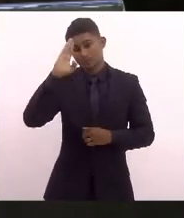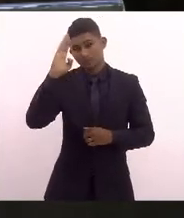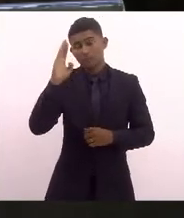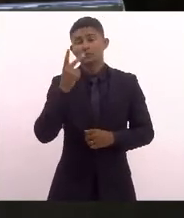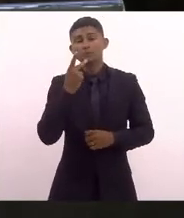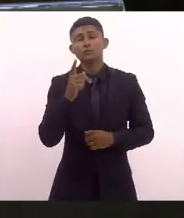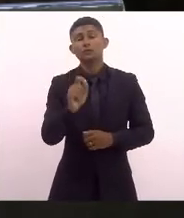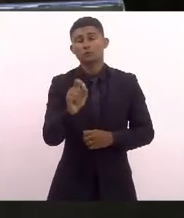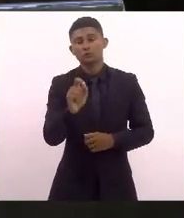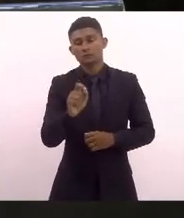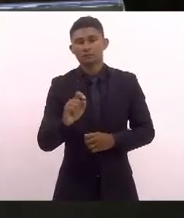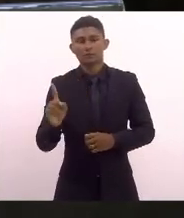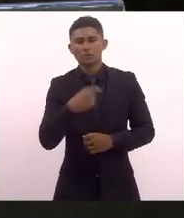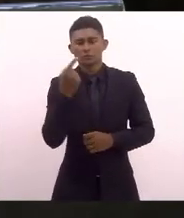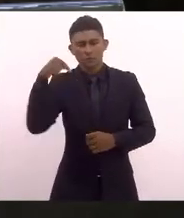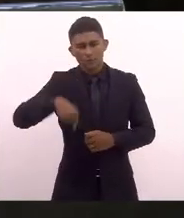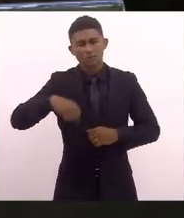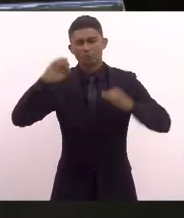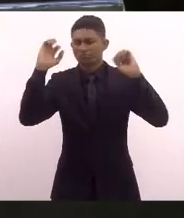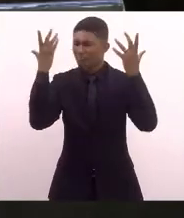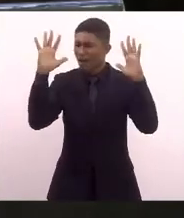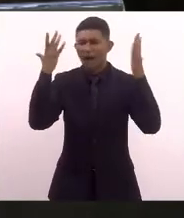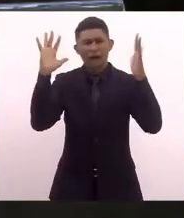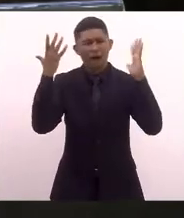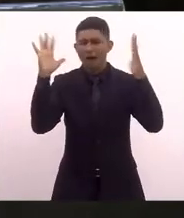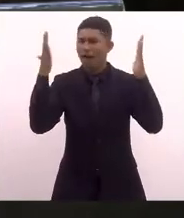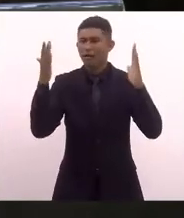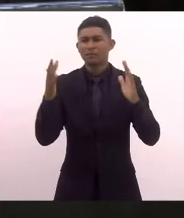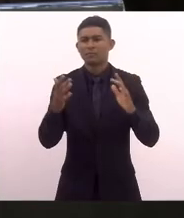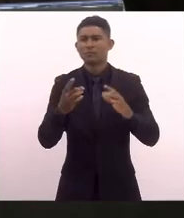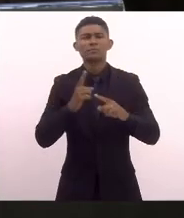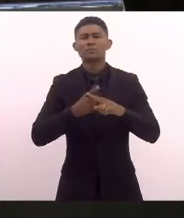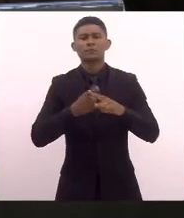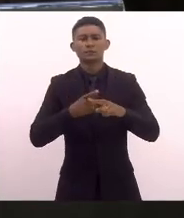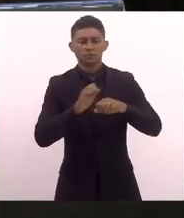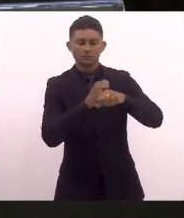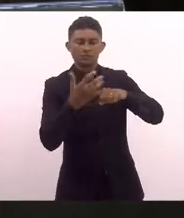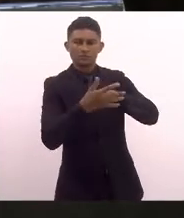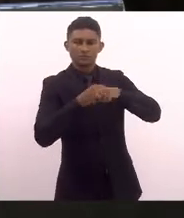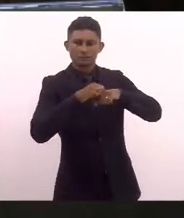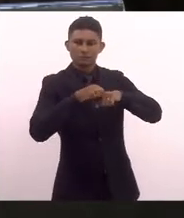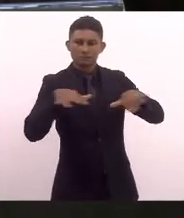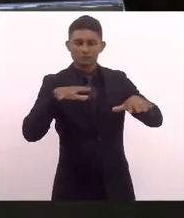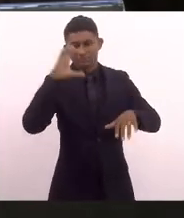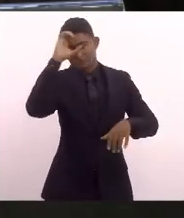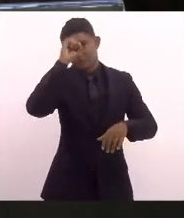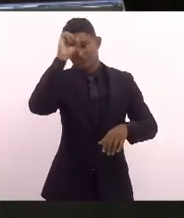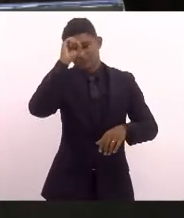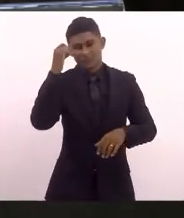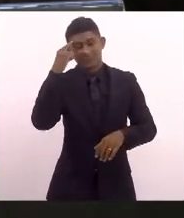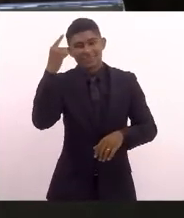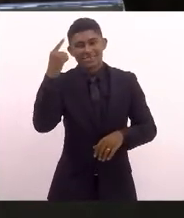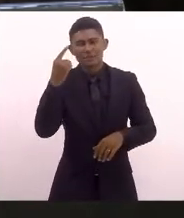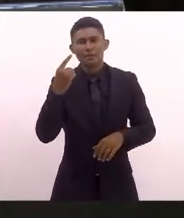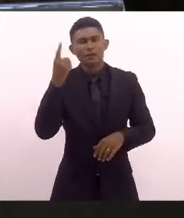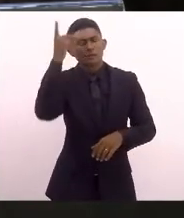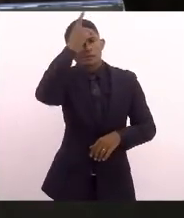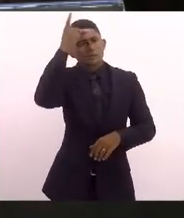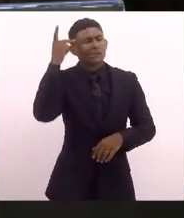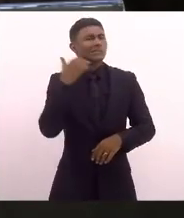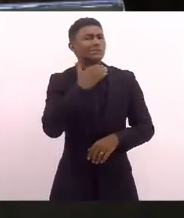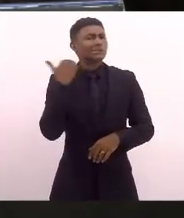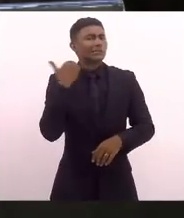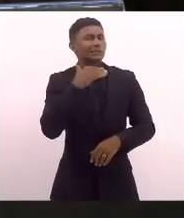estamos aqui para poder comemorar. Eu acho que falar de lições aprendidas com mais de 650 mil mortos